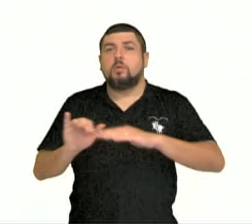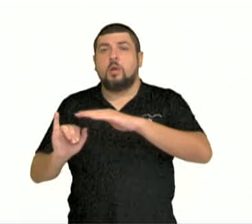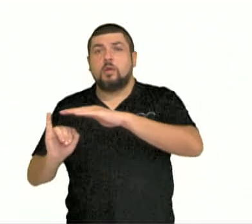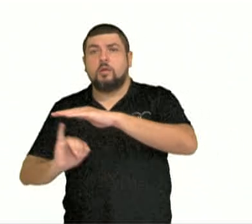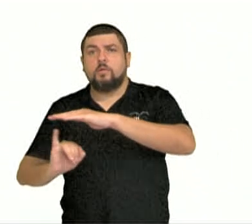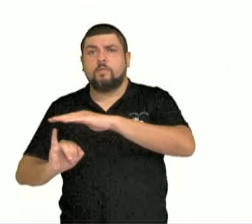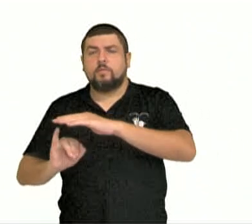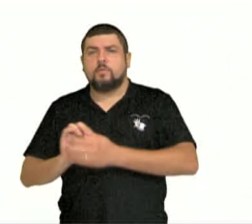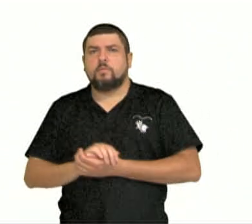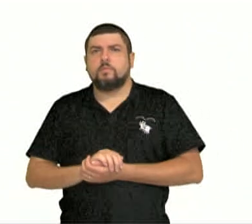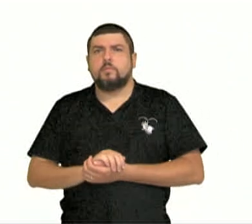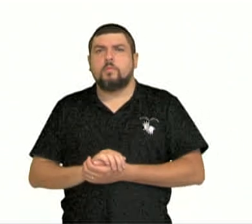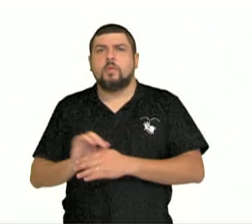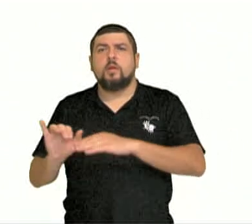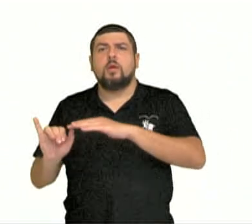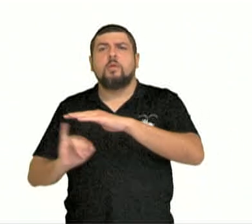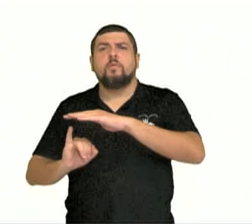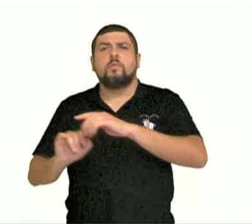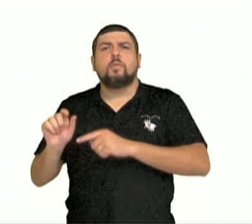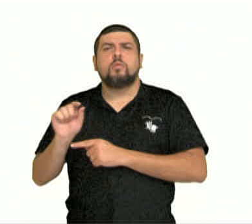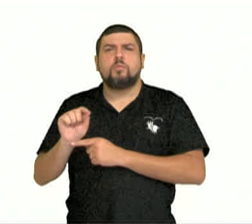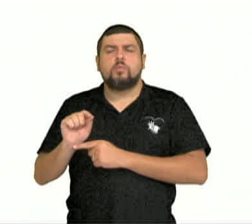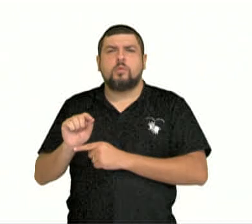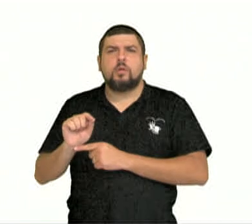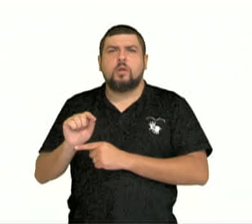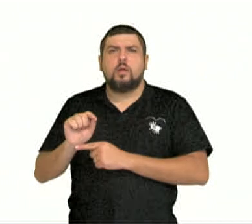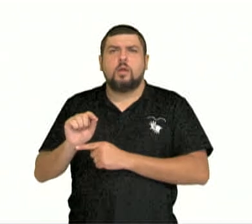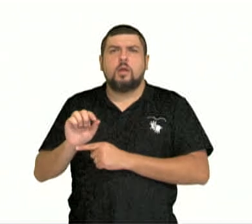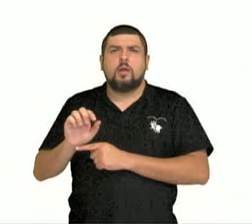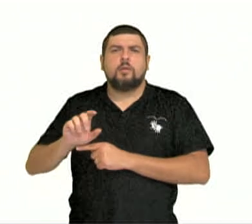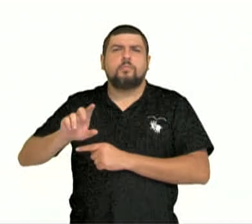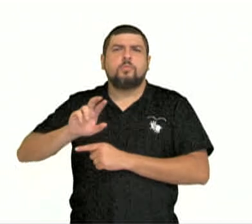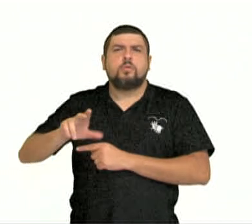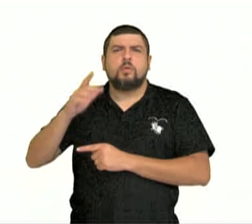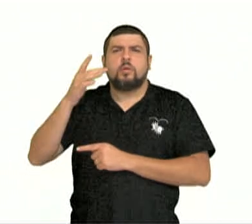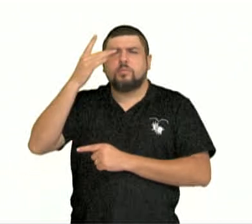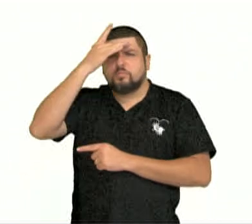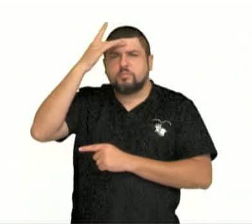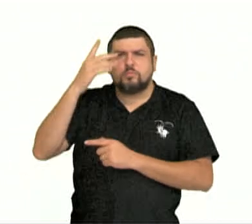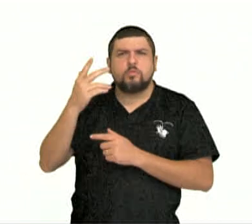Informal é para aquela pessoa que não é tão exponencial assim, tá?